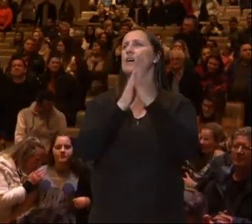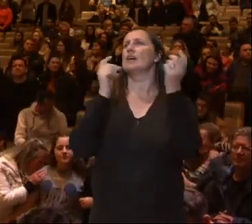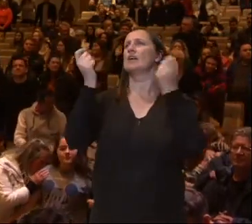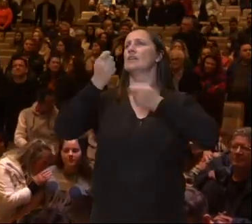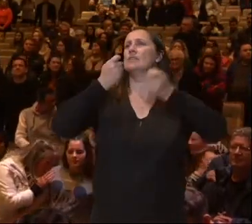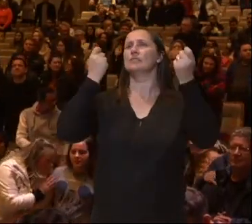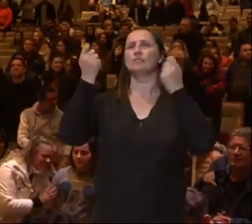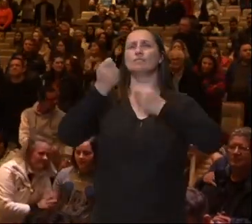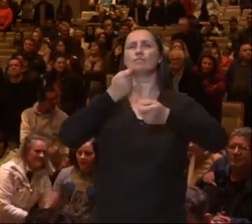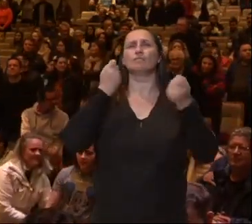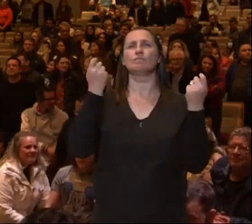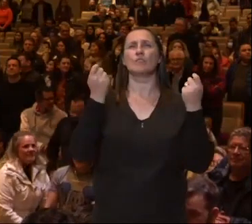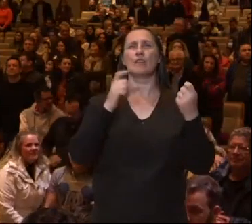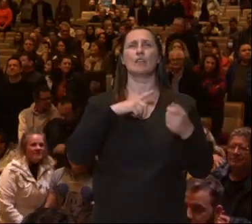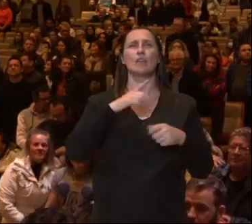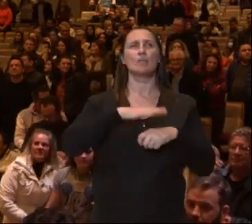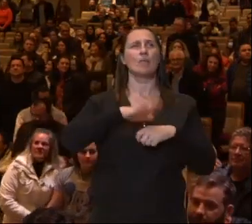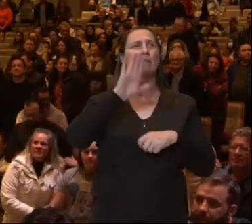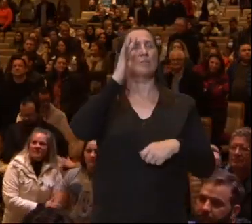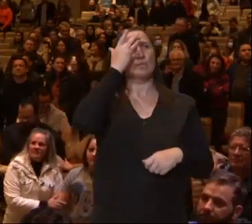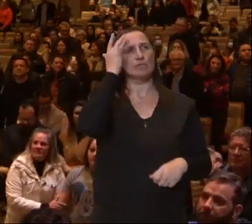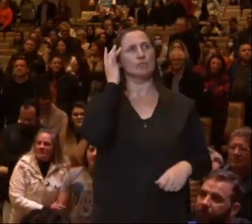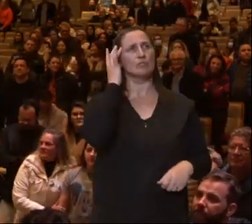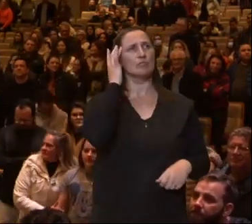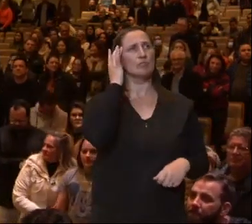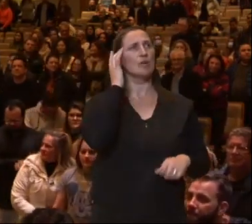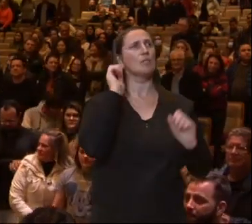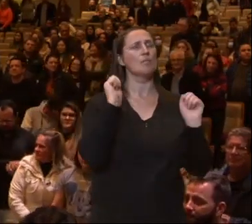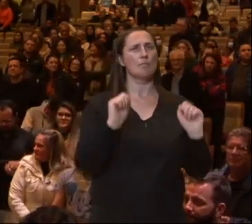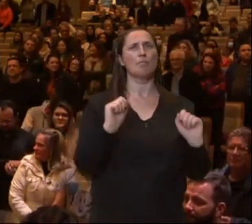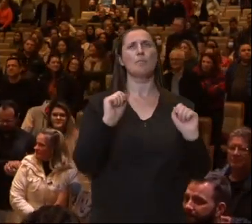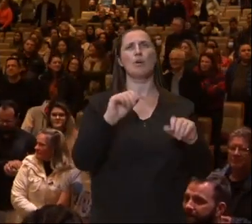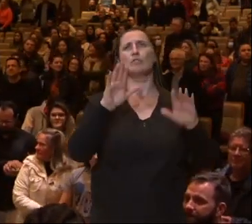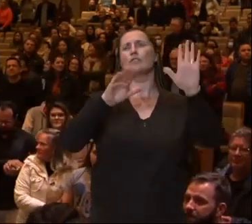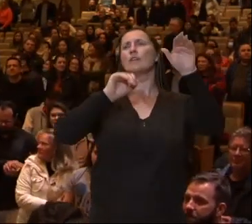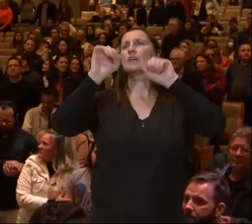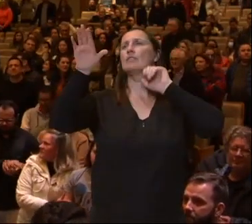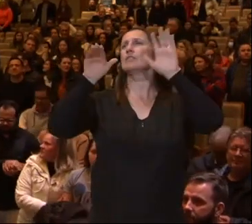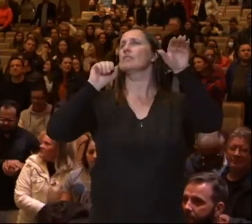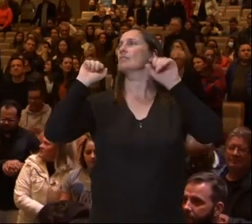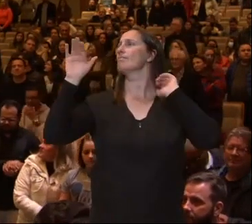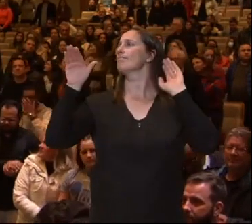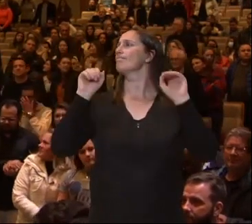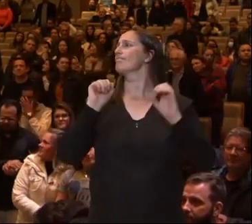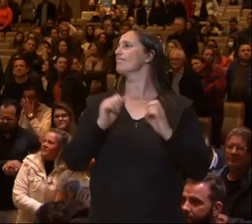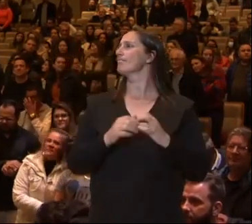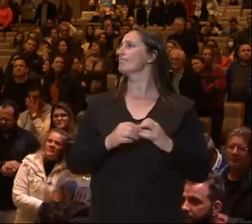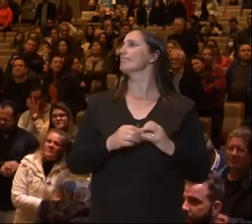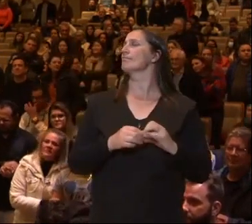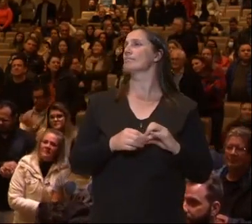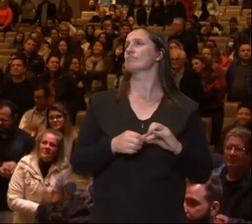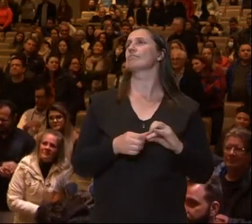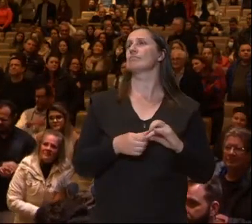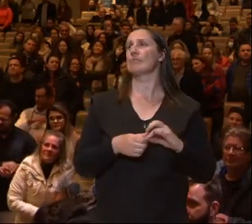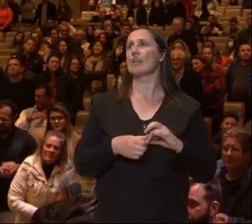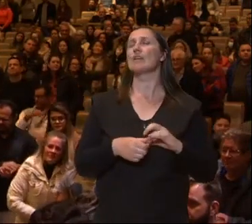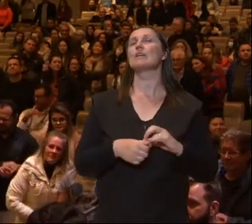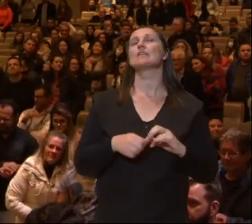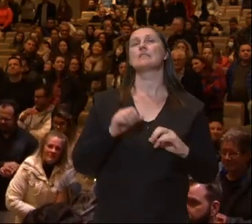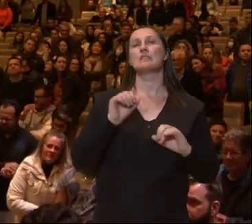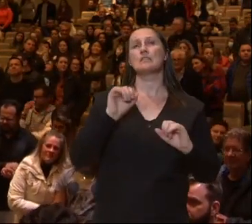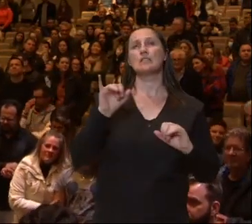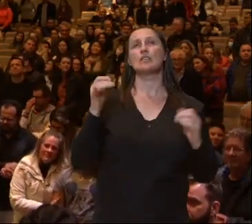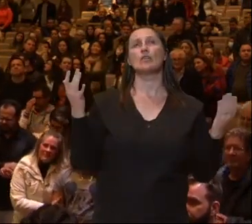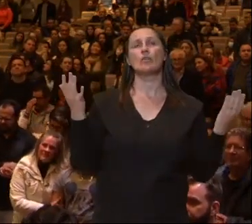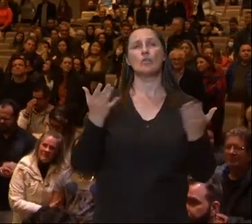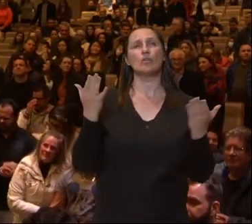Aleluia. Vem, tem mais gente. Pode vir, não precisa ter medo. Em nome de Jesus, se você quer tomar essa